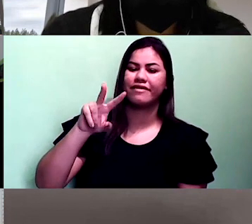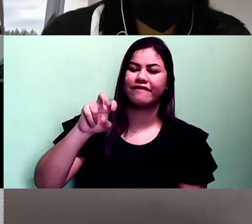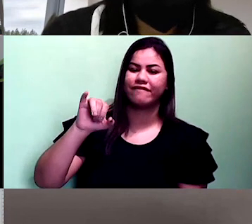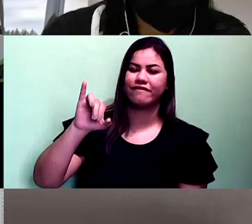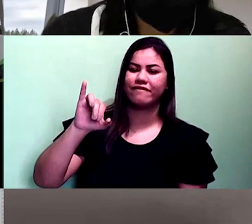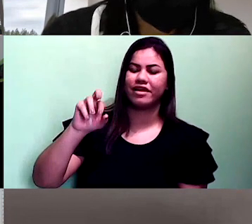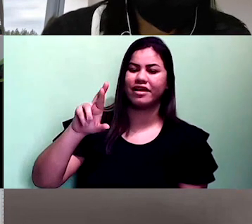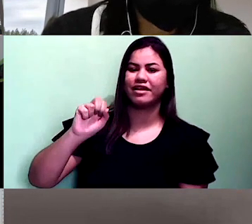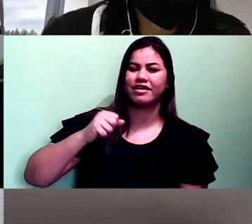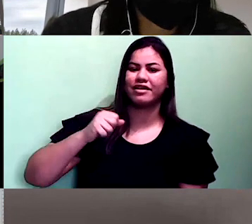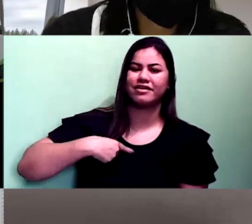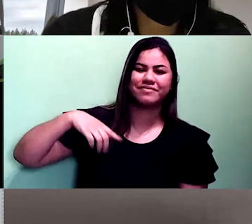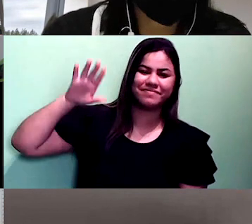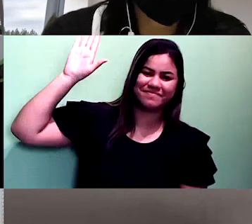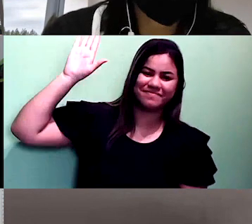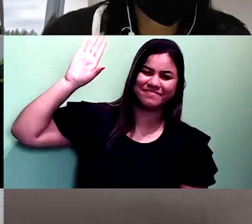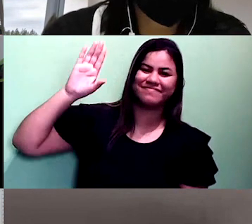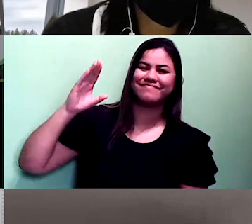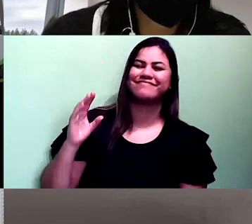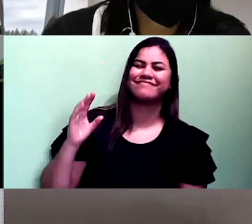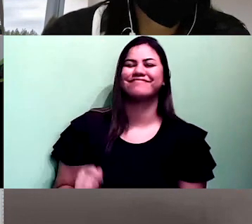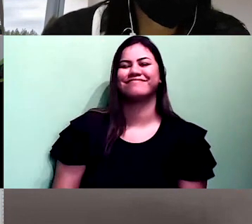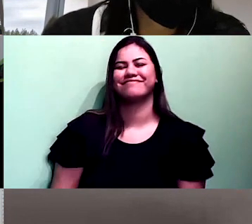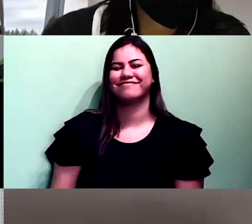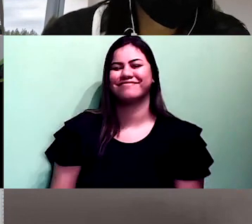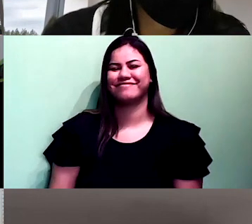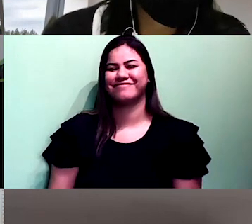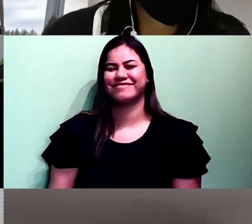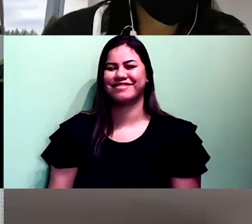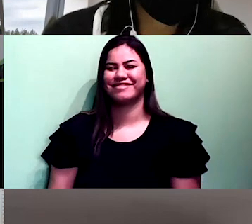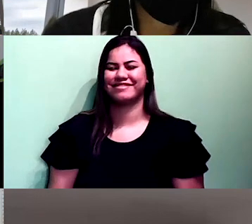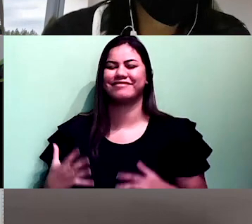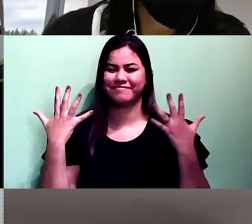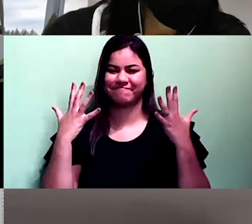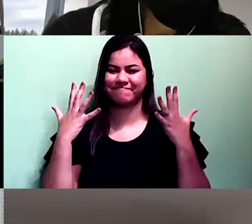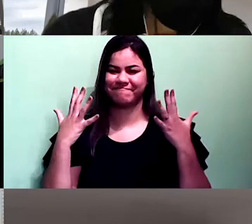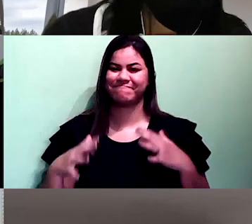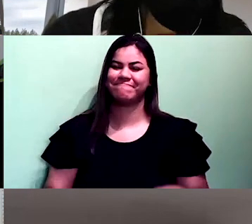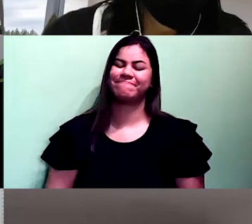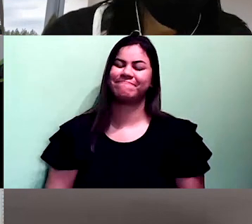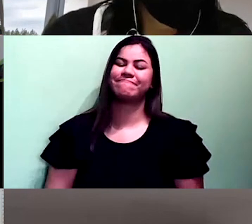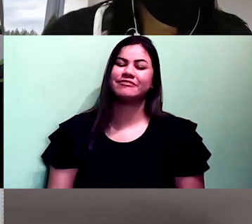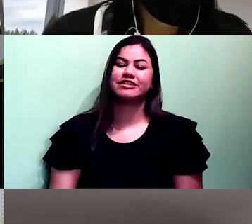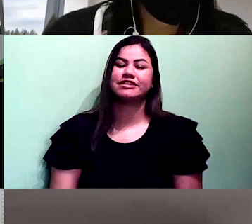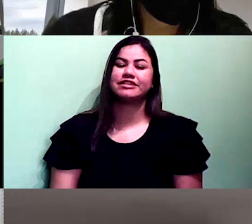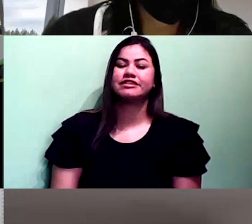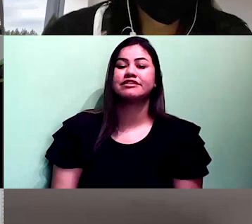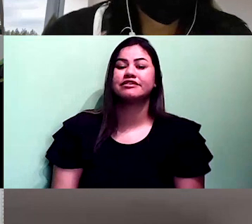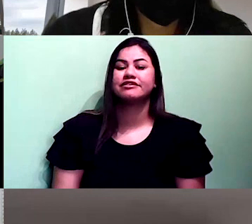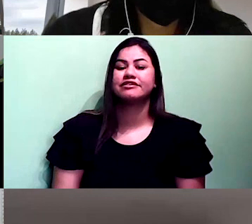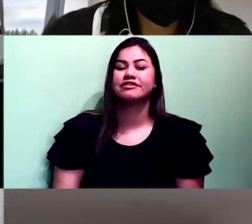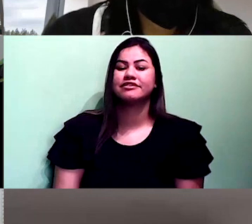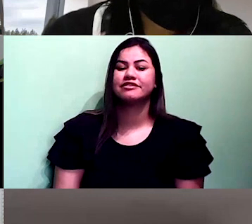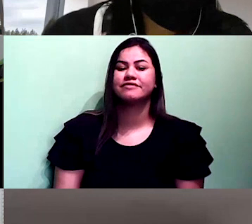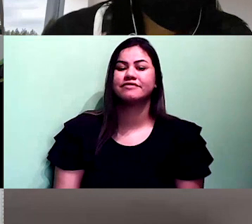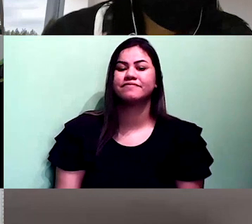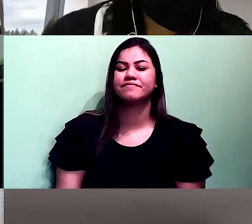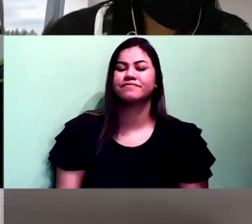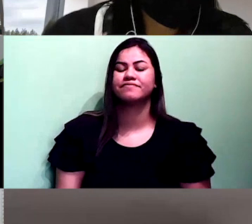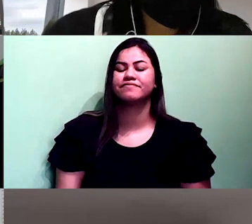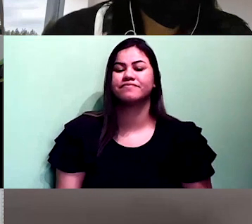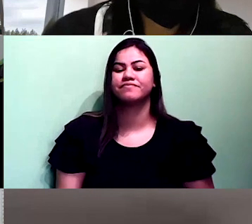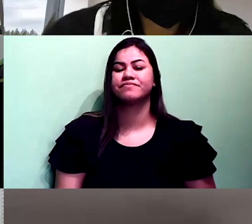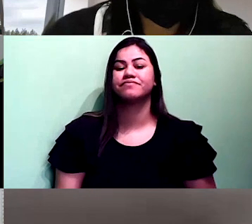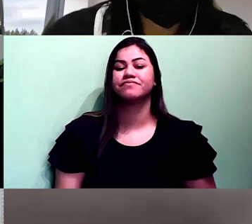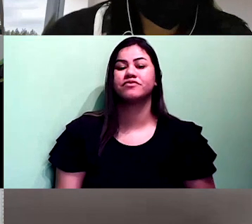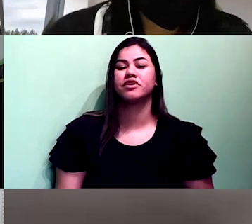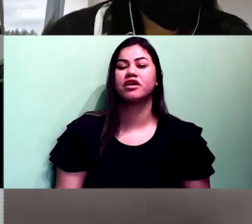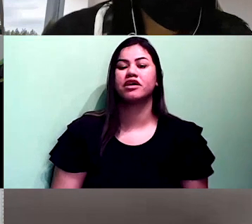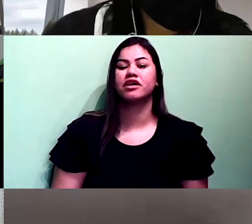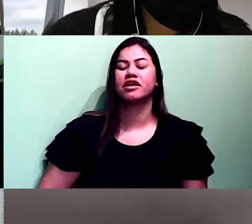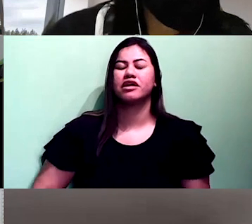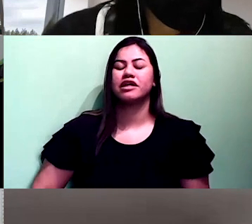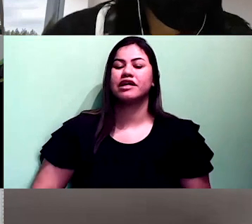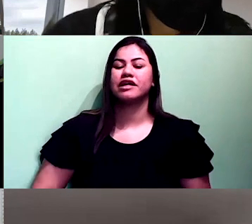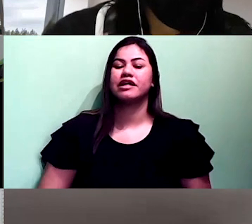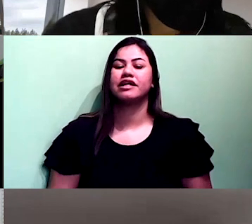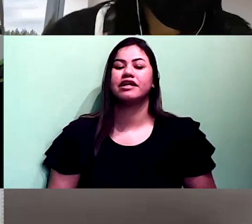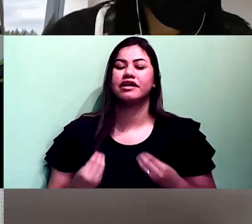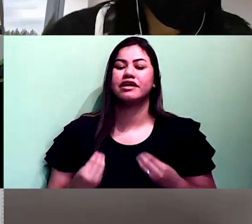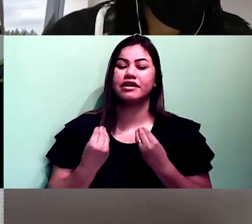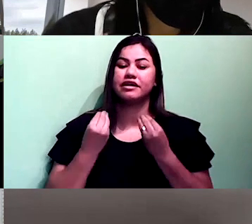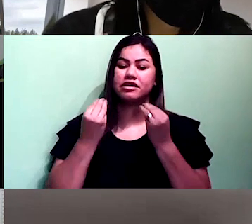Olá, presente aqui. Leandro está aqui. Leandro. Isso. O Leandro ganhou... Ai, caramba,